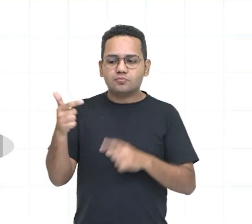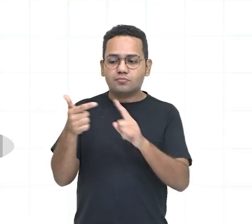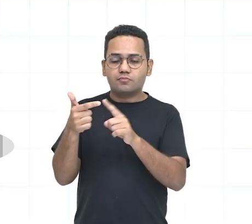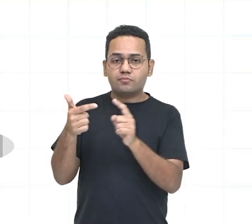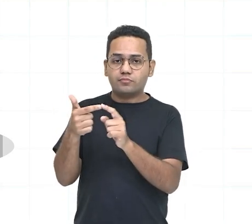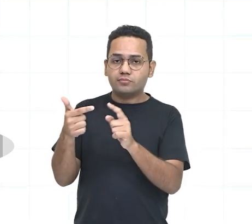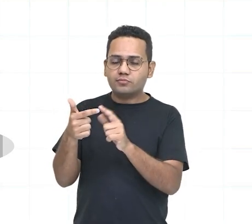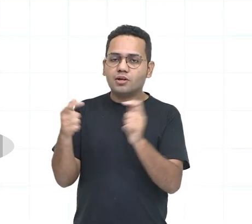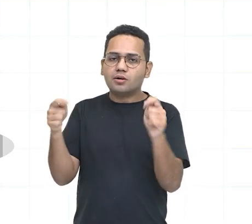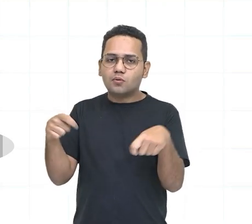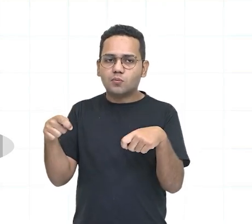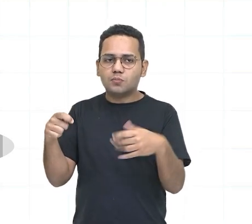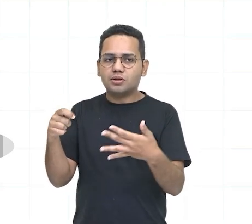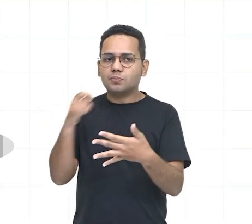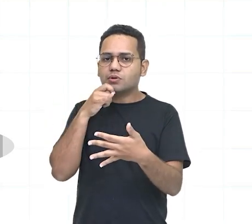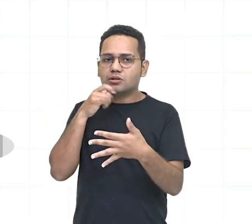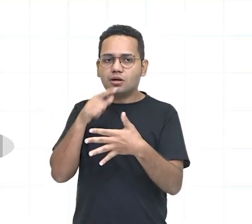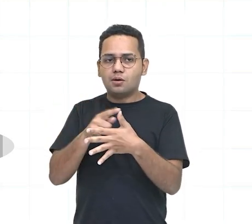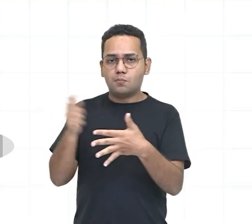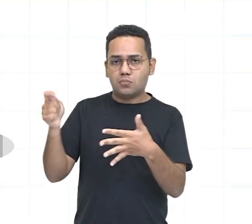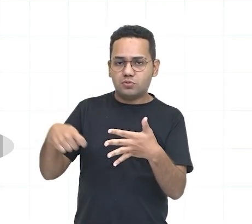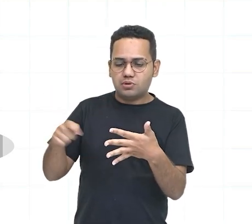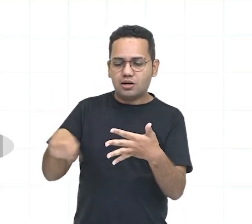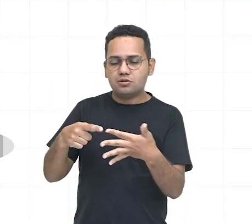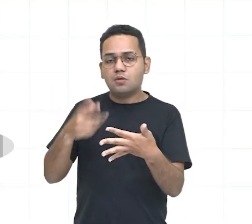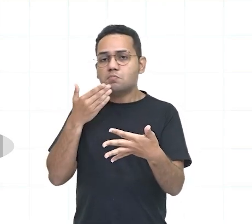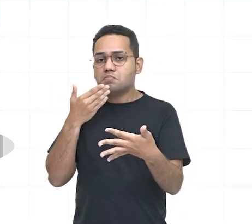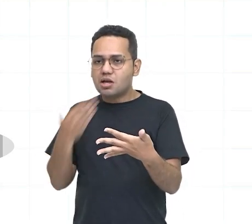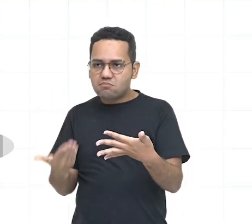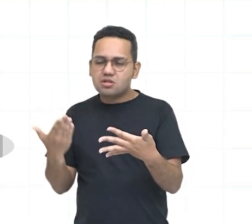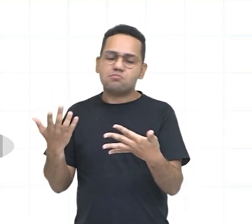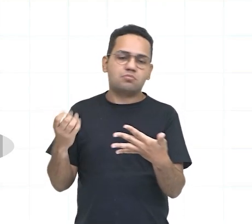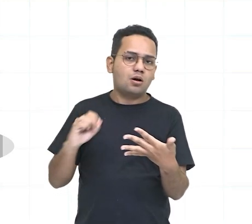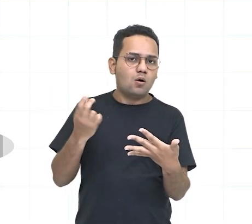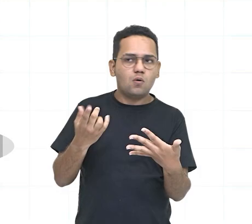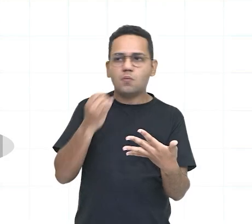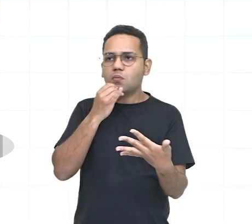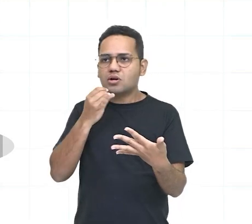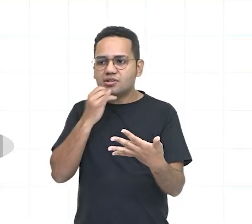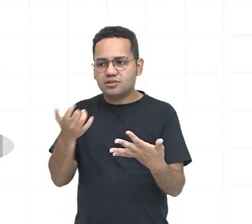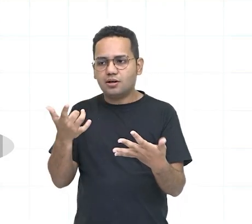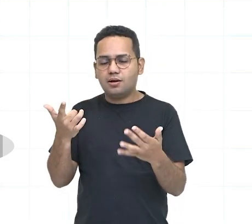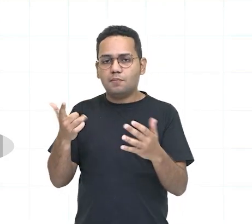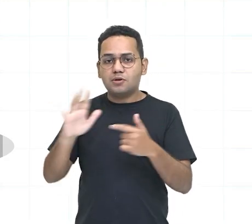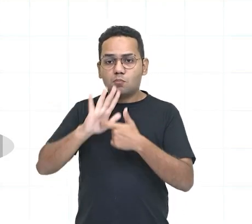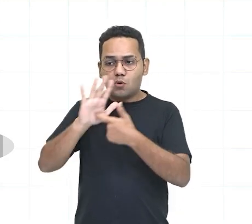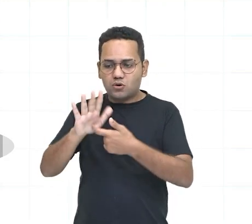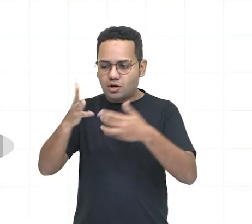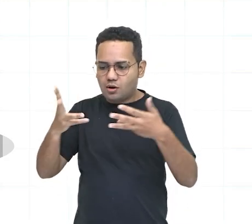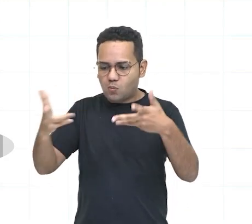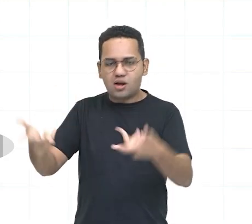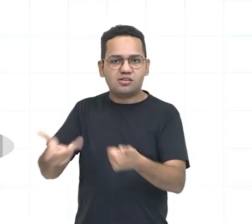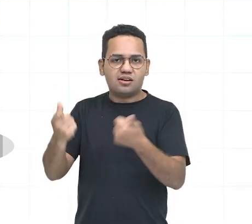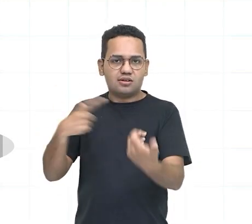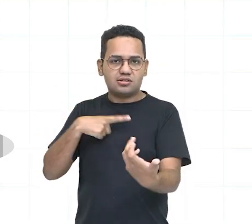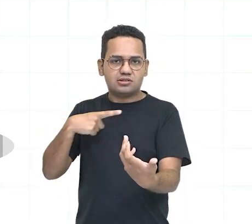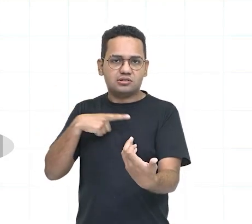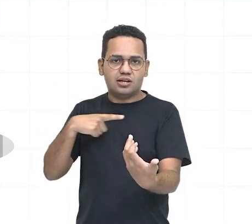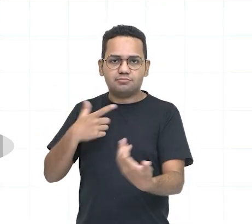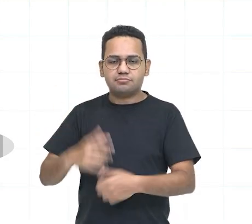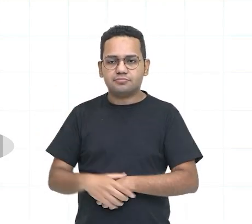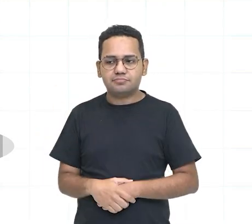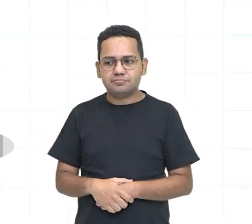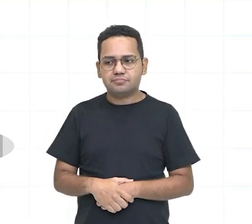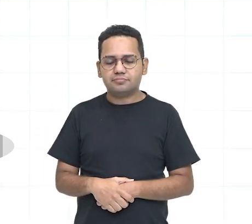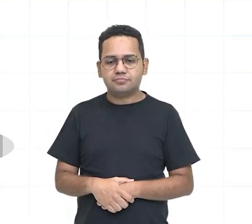uma ideia ali de possibilidade, permissão, ok? E também para indicar uma habilidade. Uma outra informação é que